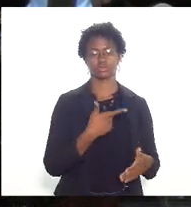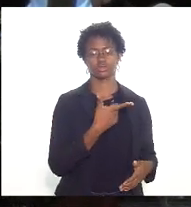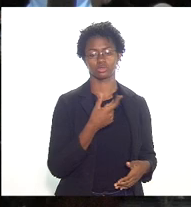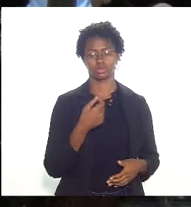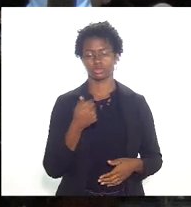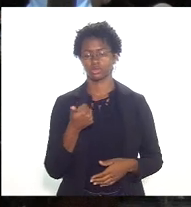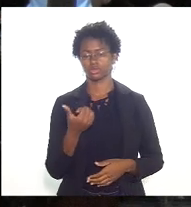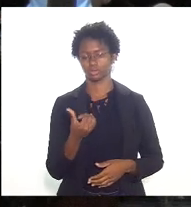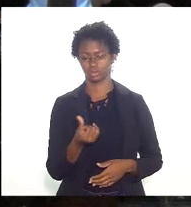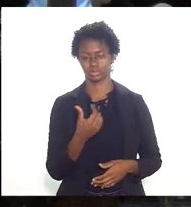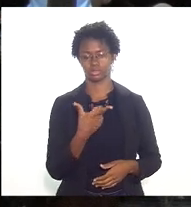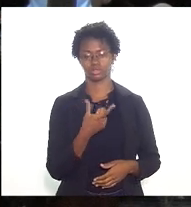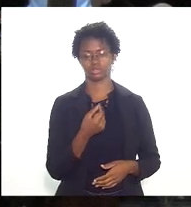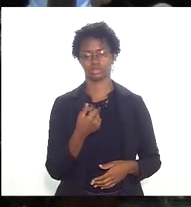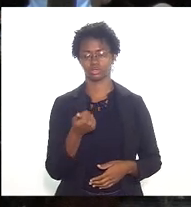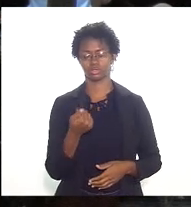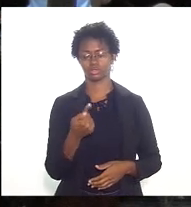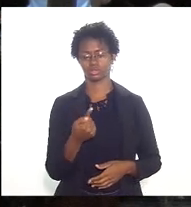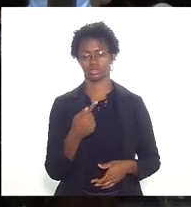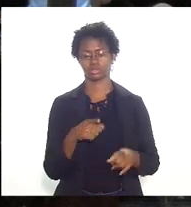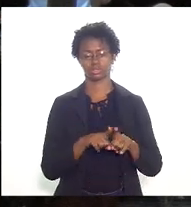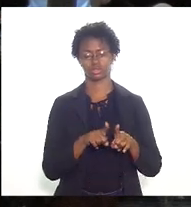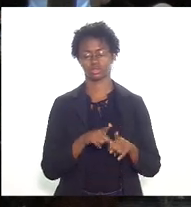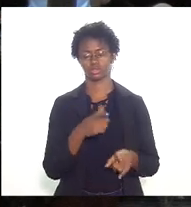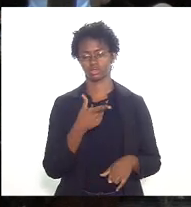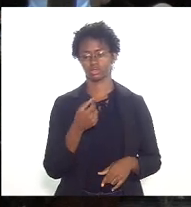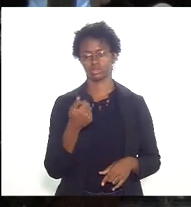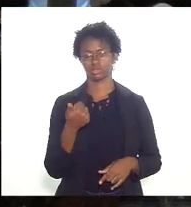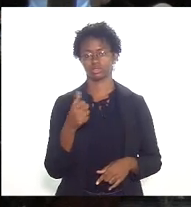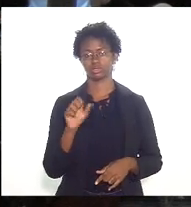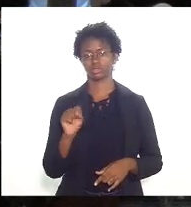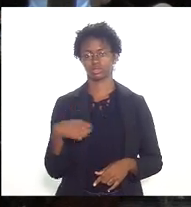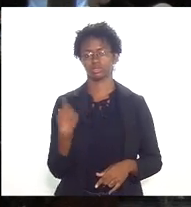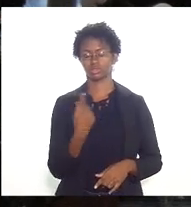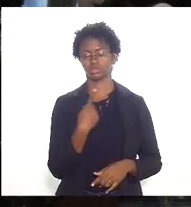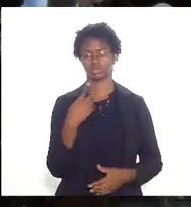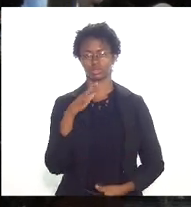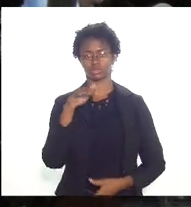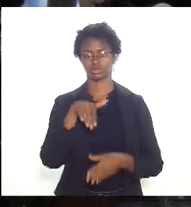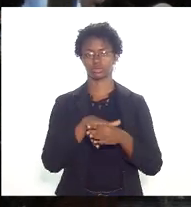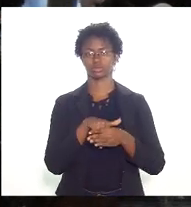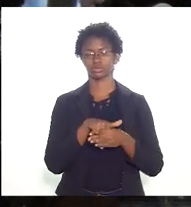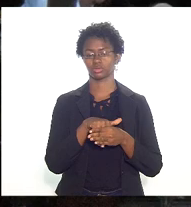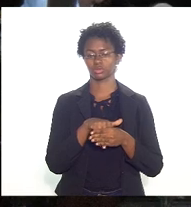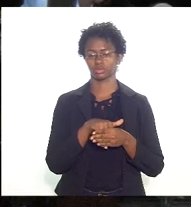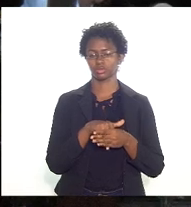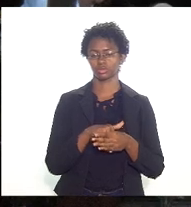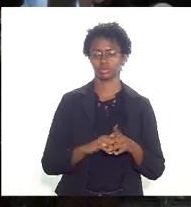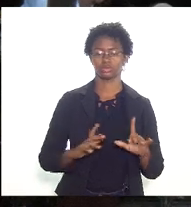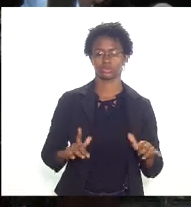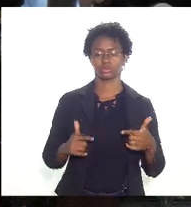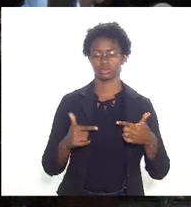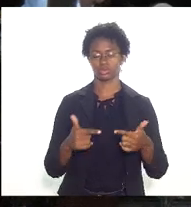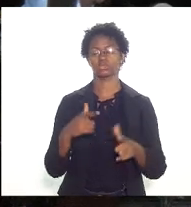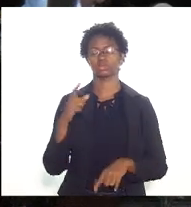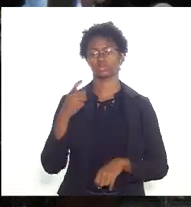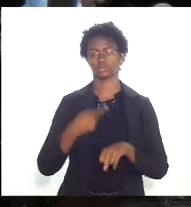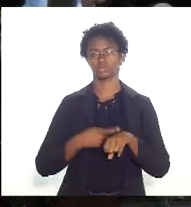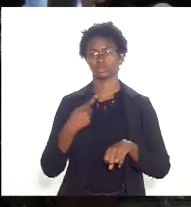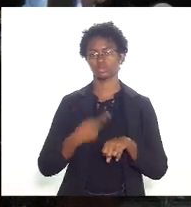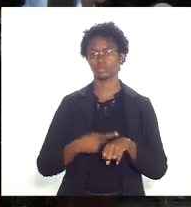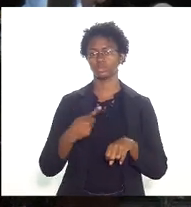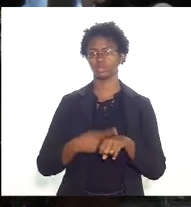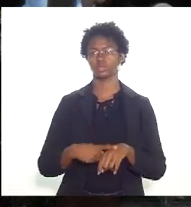18 que foi aqui votarmos que elas medidas duras para que o estado pudesse